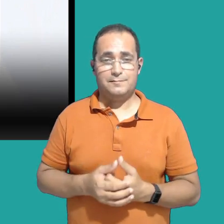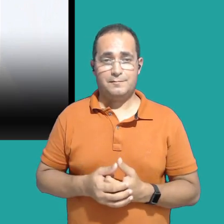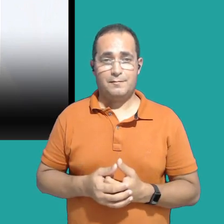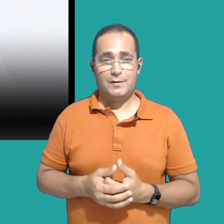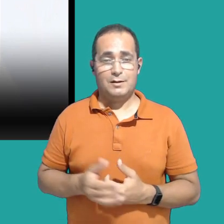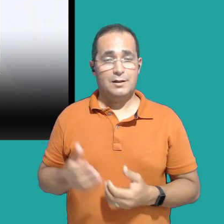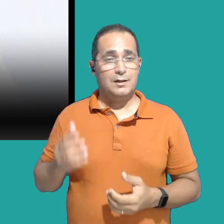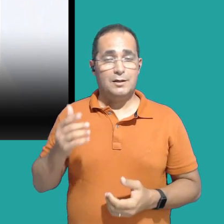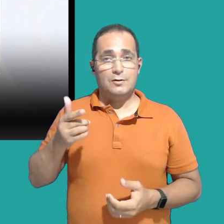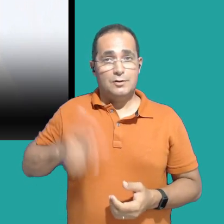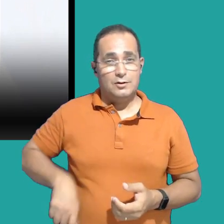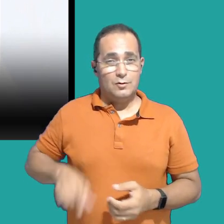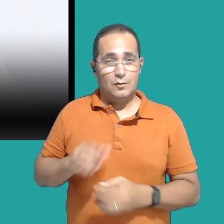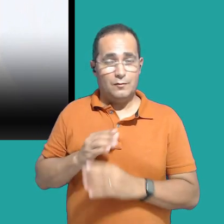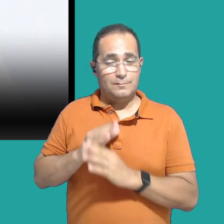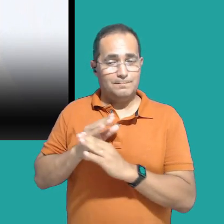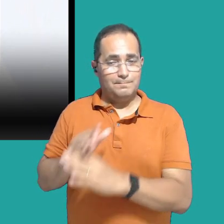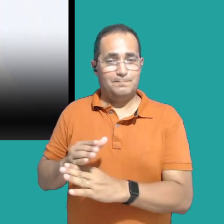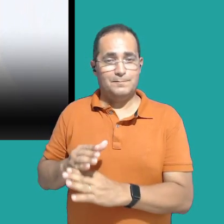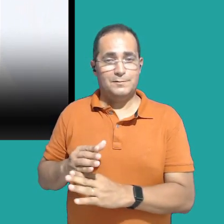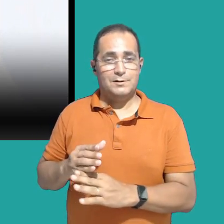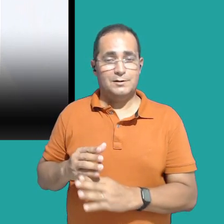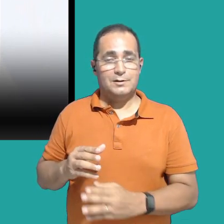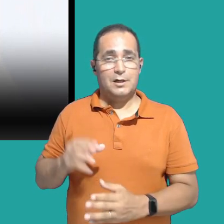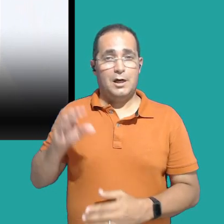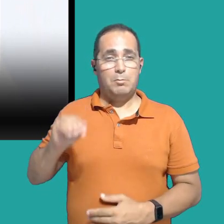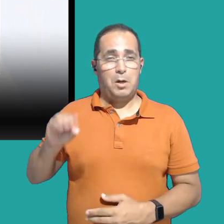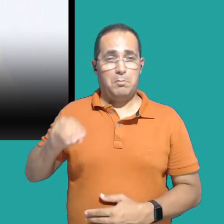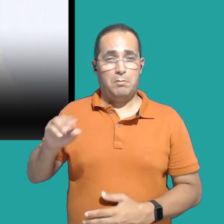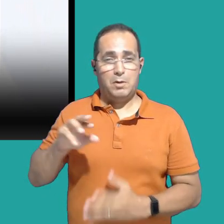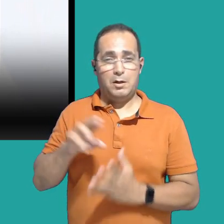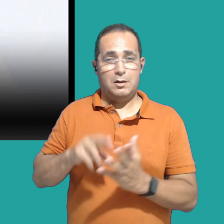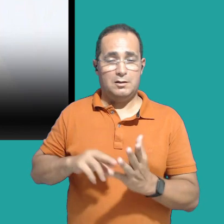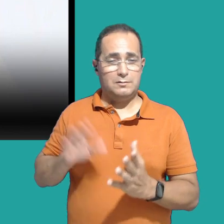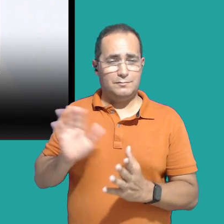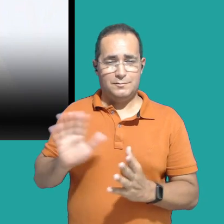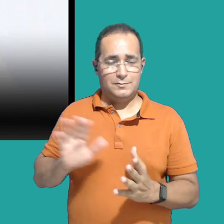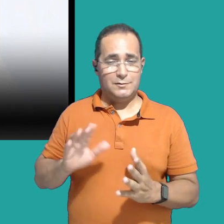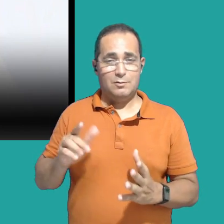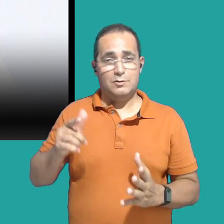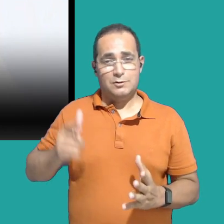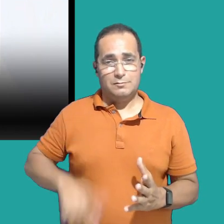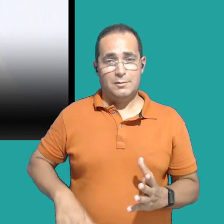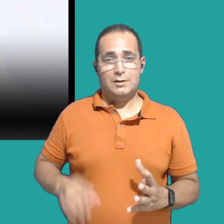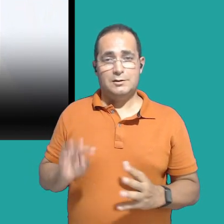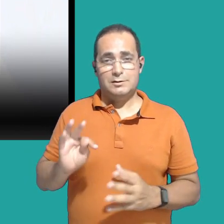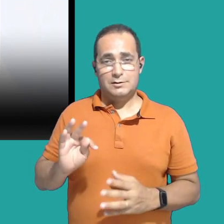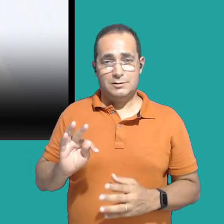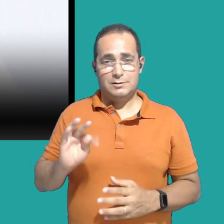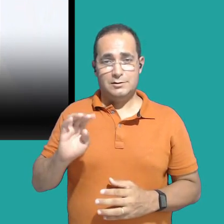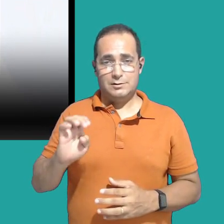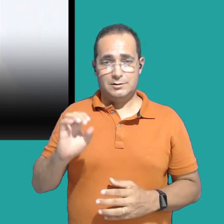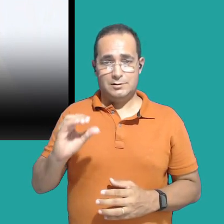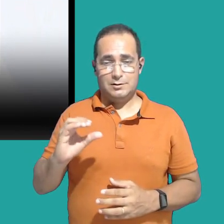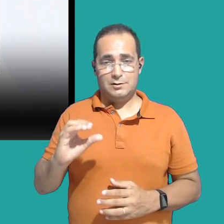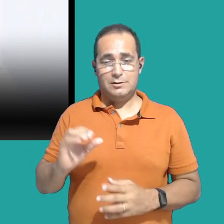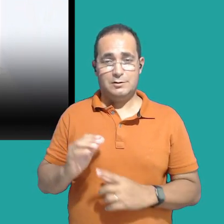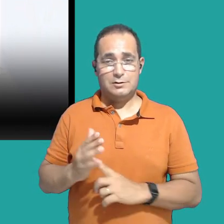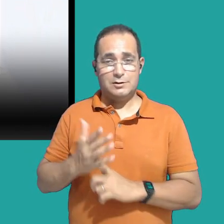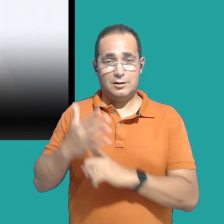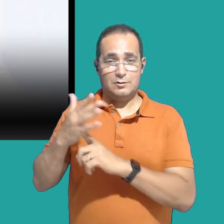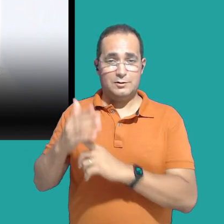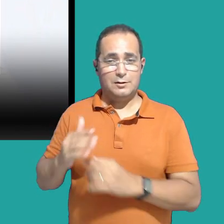essa situação, eu espero que nunca mais eu precise viver, porque hoje em dia já tem muito mais tecnologia, né, para